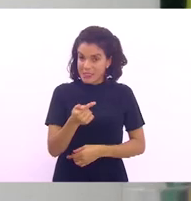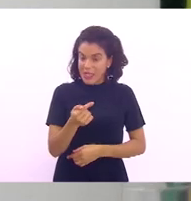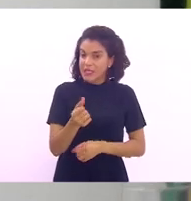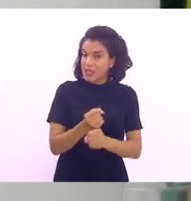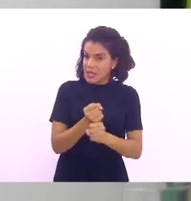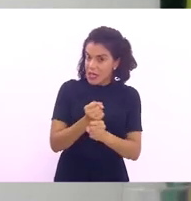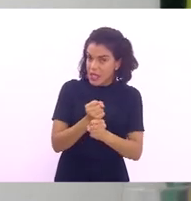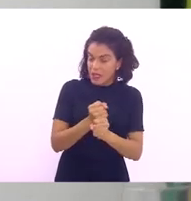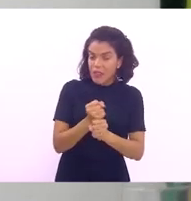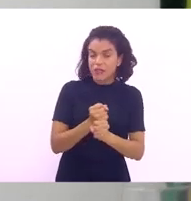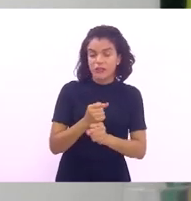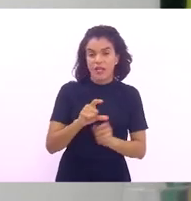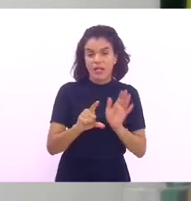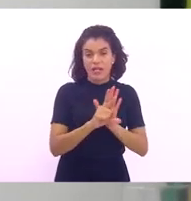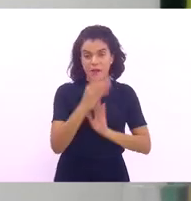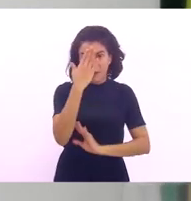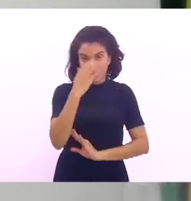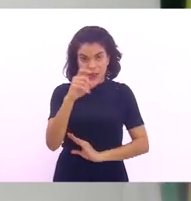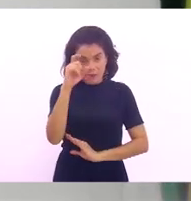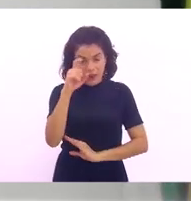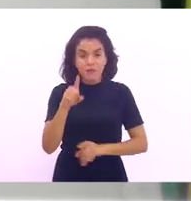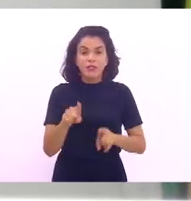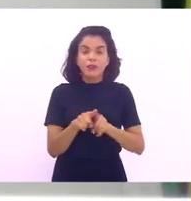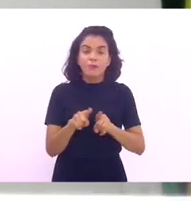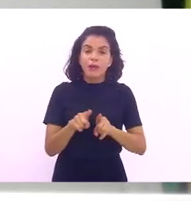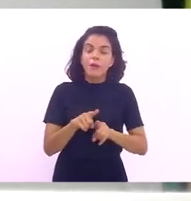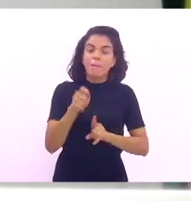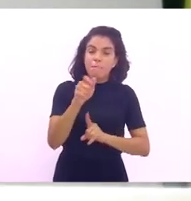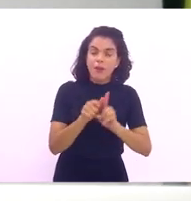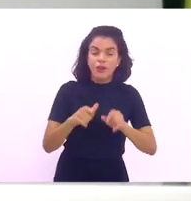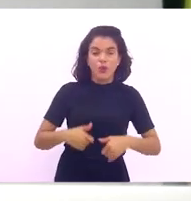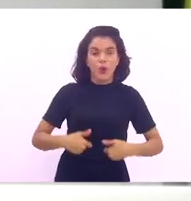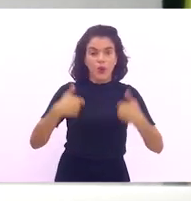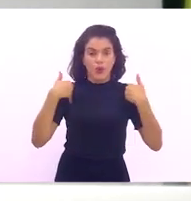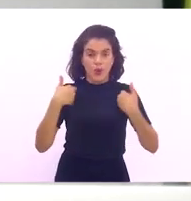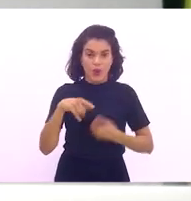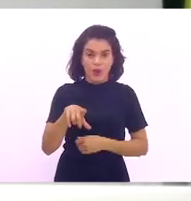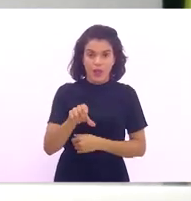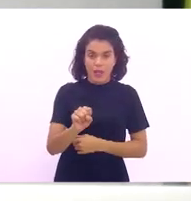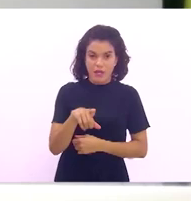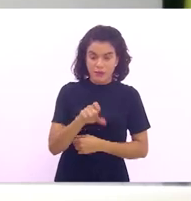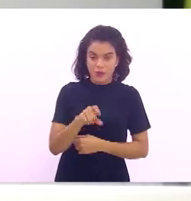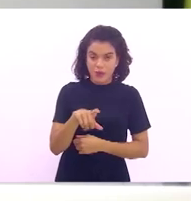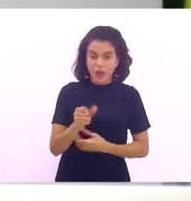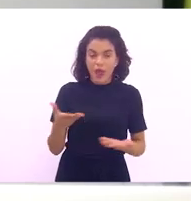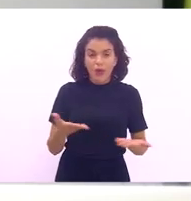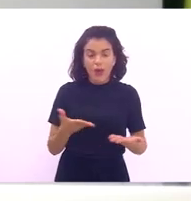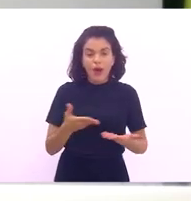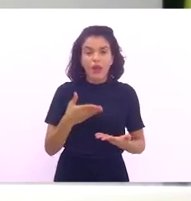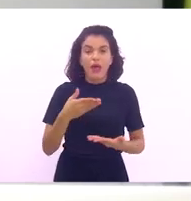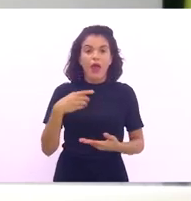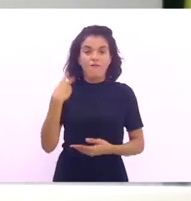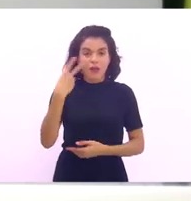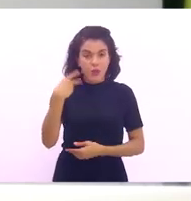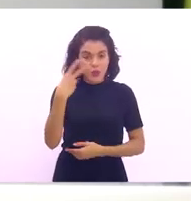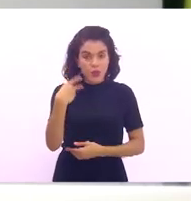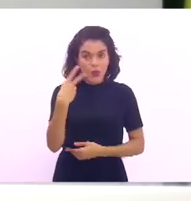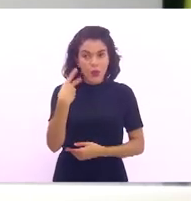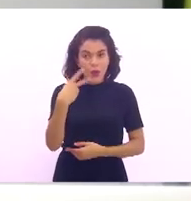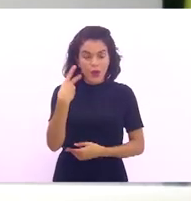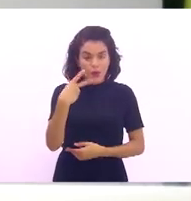da Lei Maria da Penha mas também é um mês do orgulho lésbico e a deputada tá sofrendo essas ameaças de uma audiência